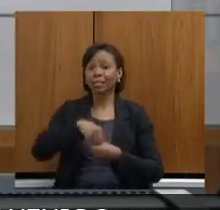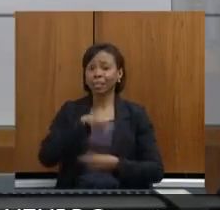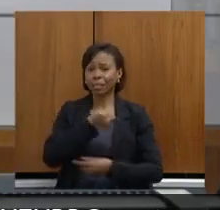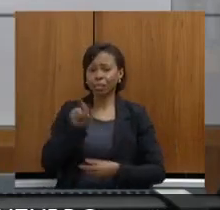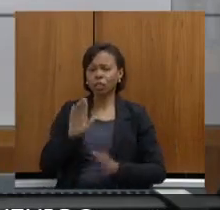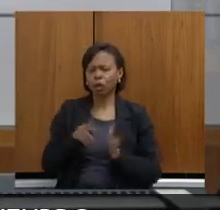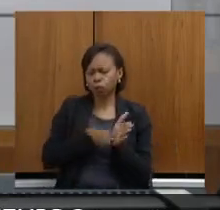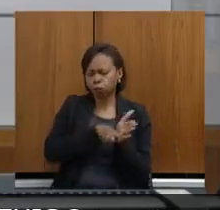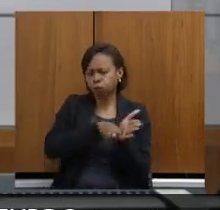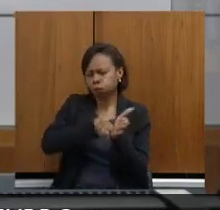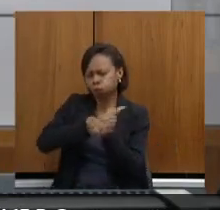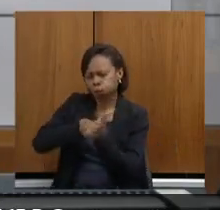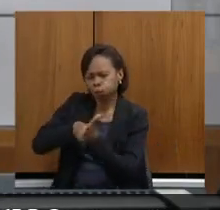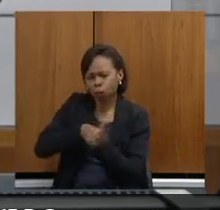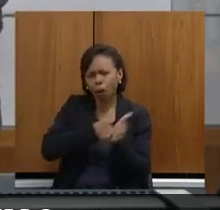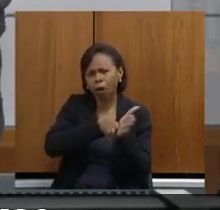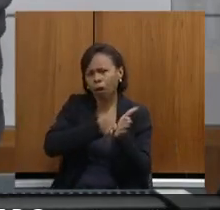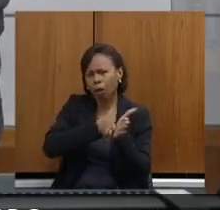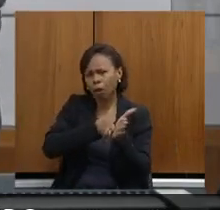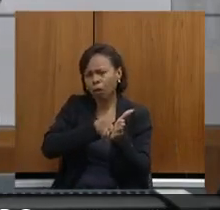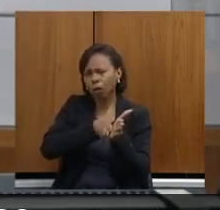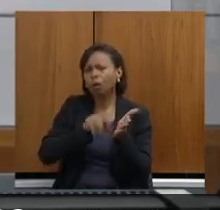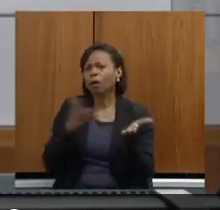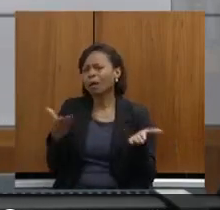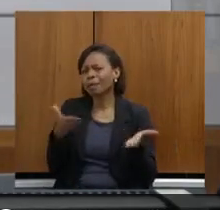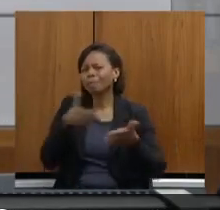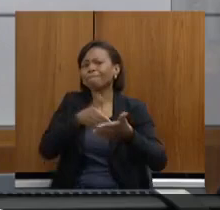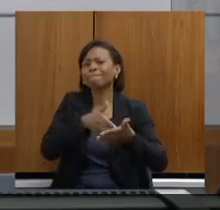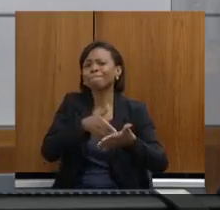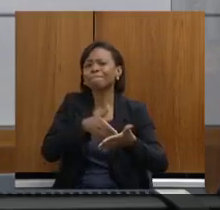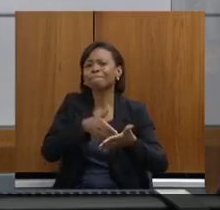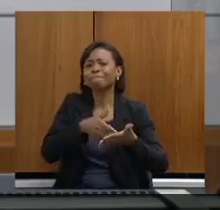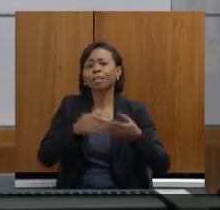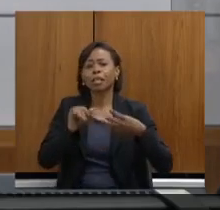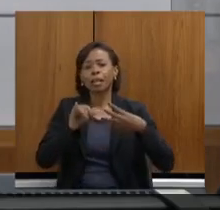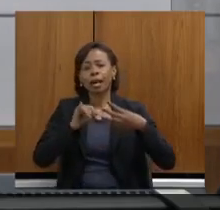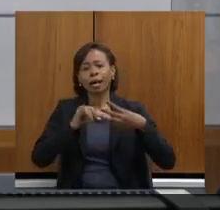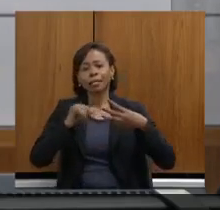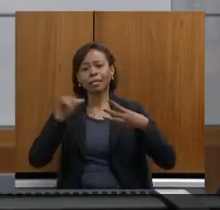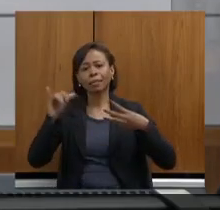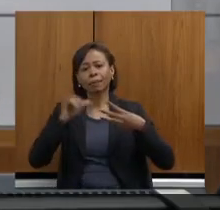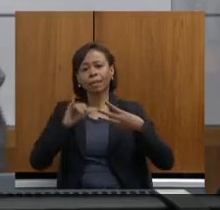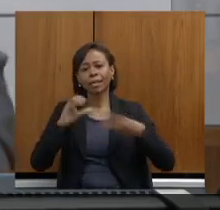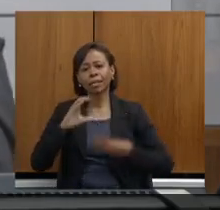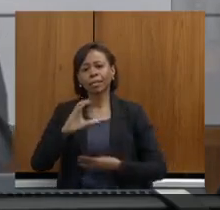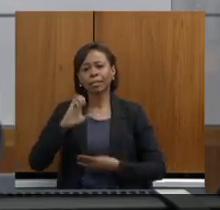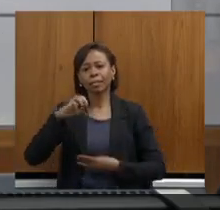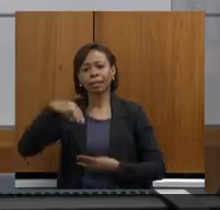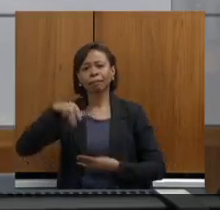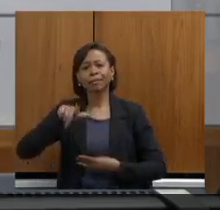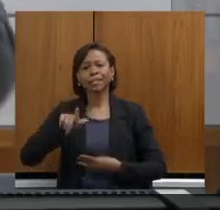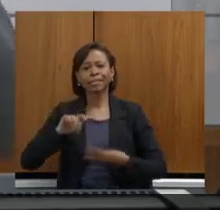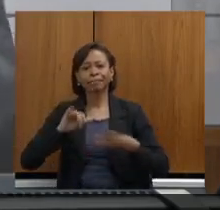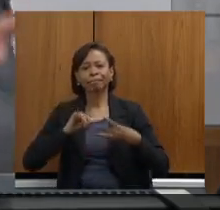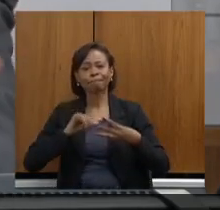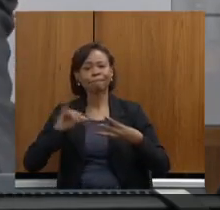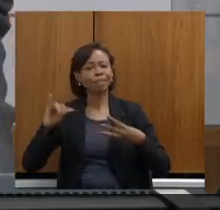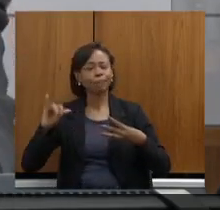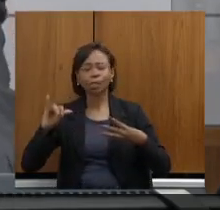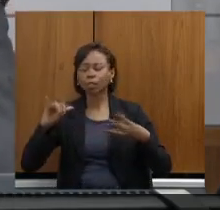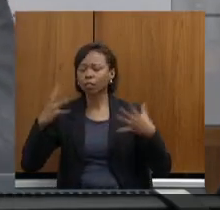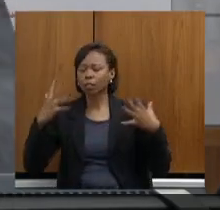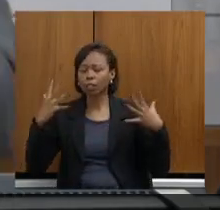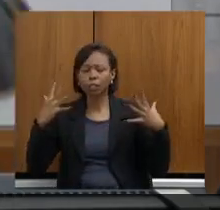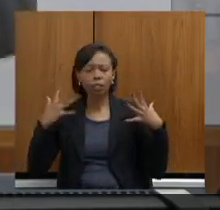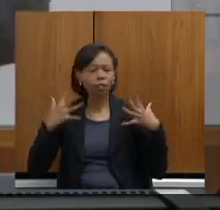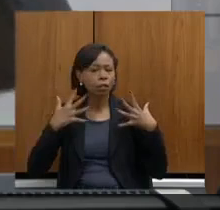mesmo e sabe onde é que se esbarrou secretária na Cemig Cemig embrulhou o trem